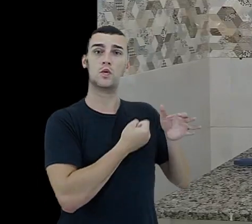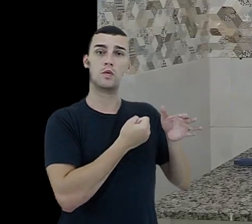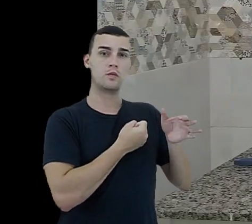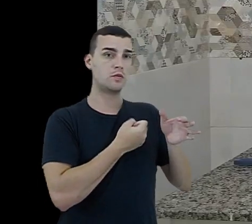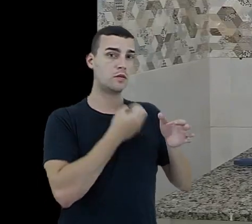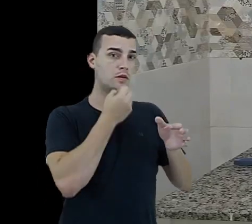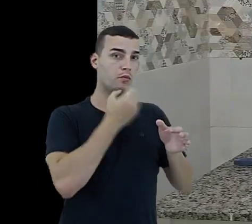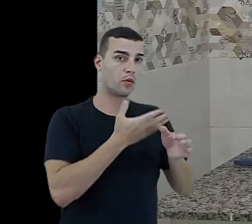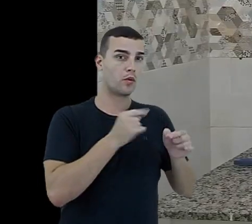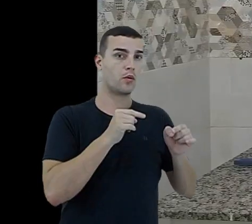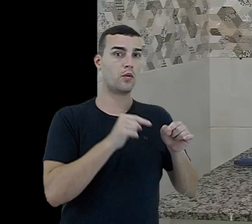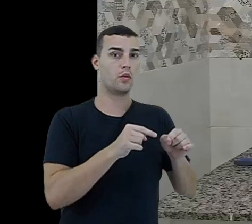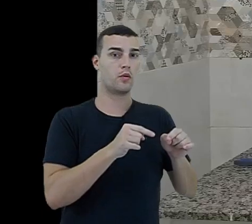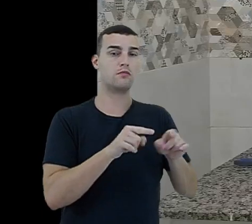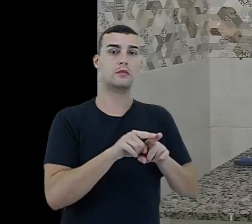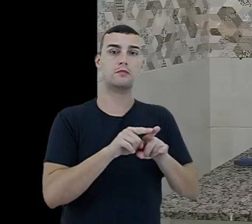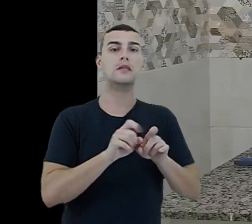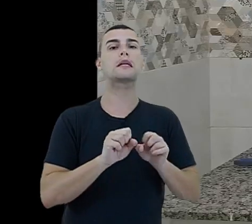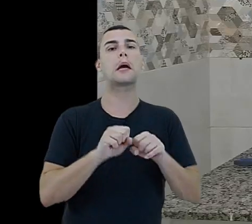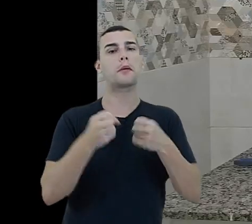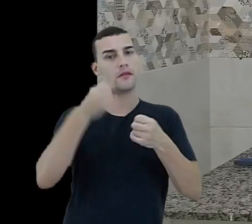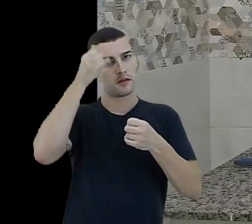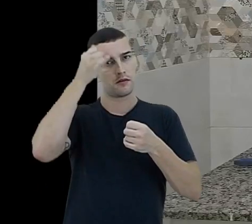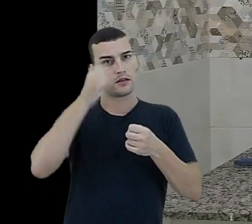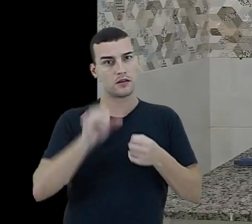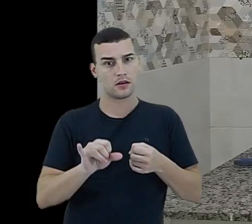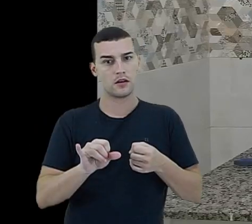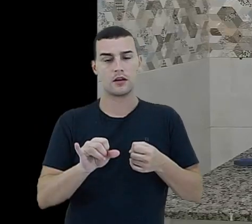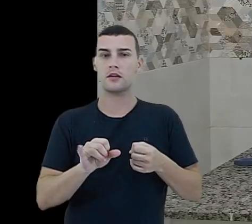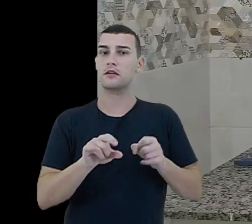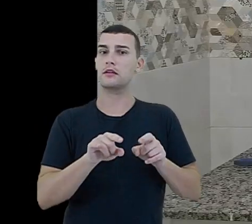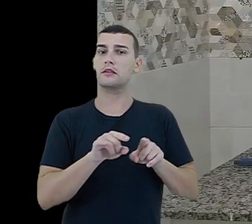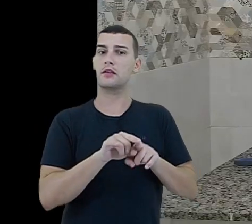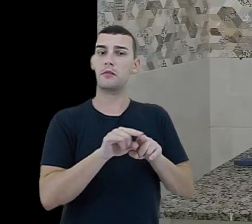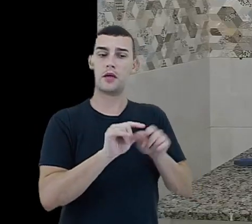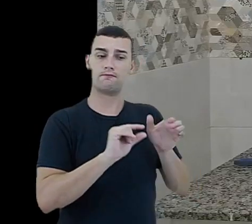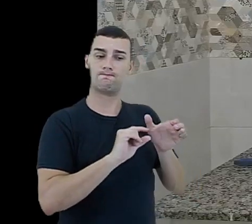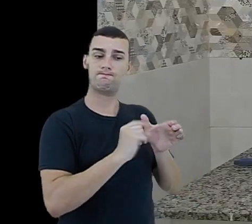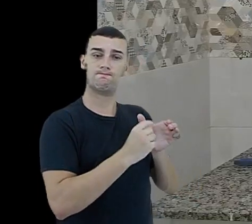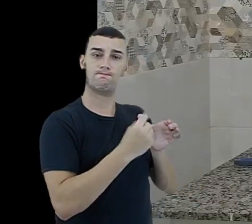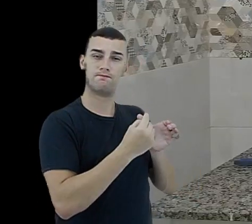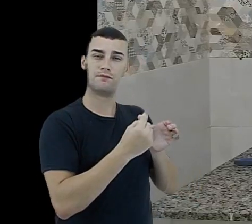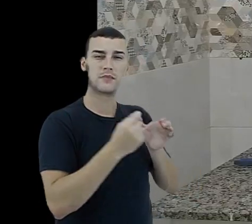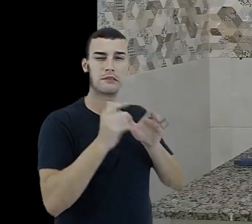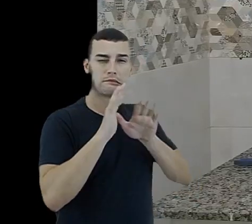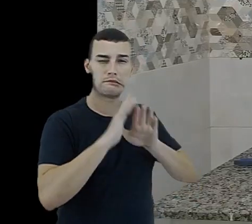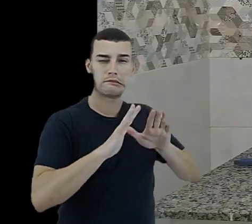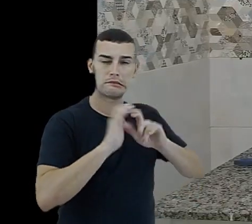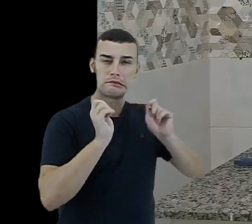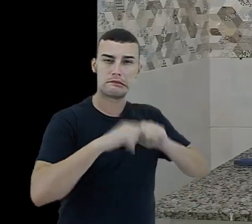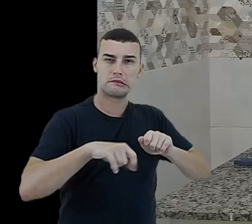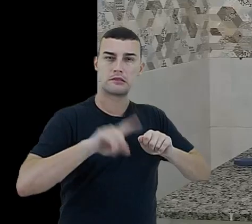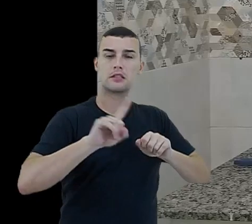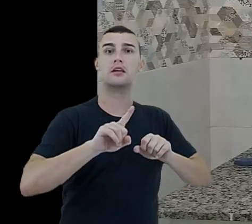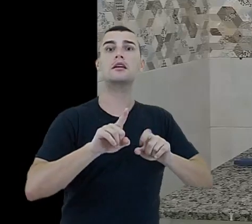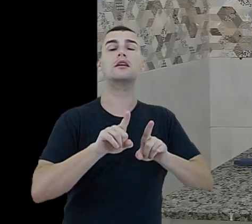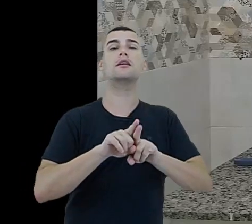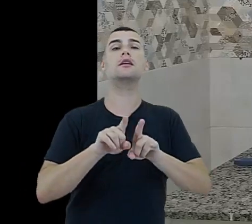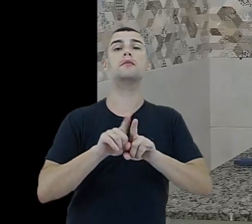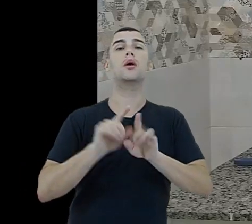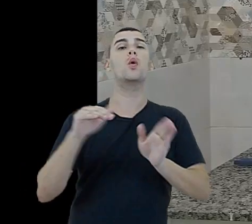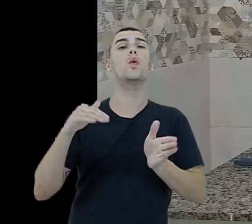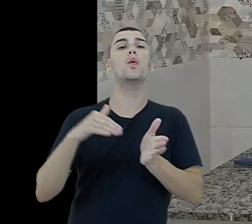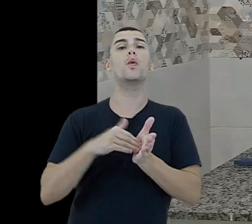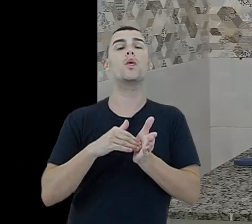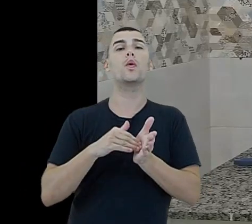intacto, então eu tenho que evitar vidrarias quebradas, eu tenho que evitar vidrarias cujas graduações estejam apagadas. E por